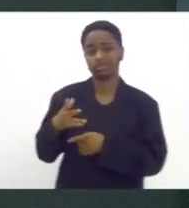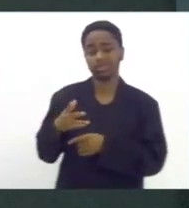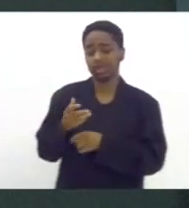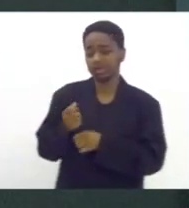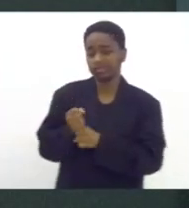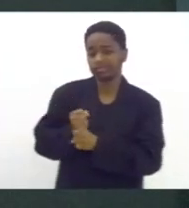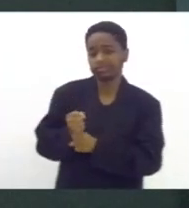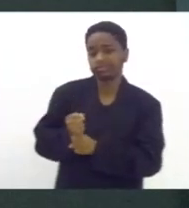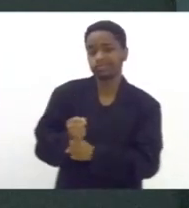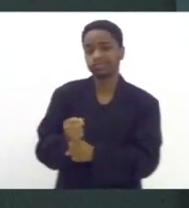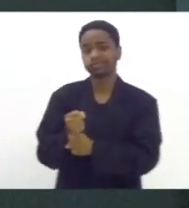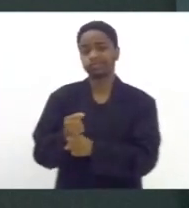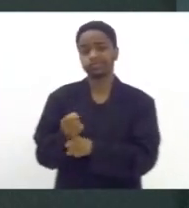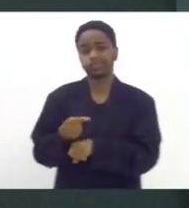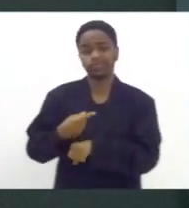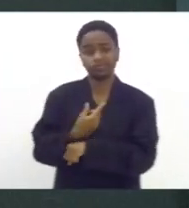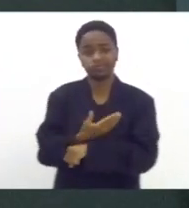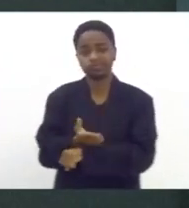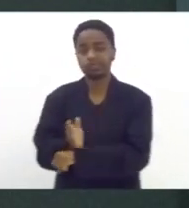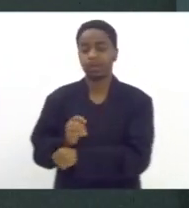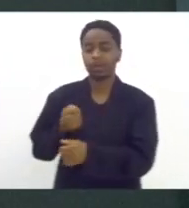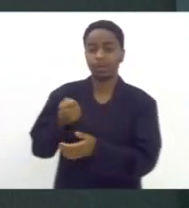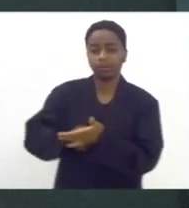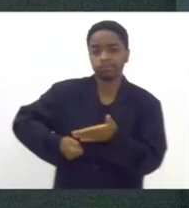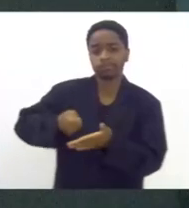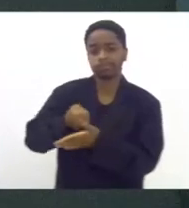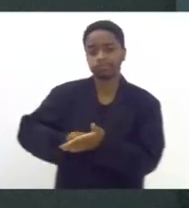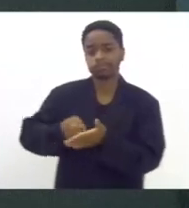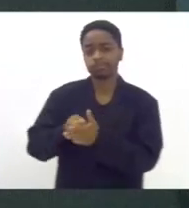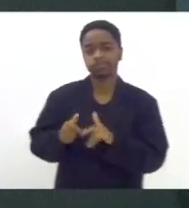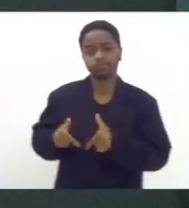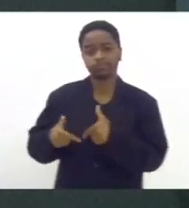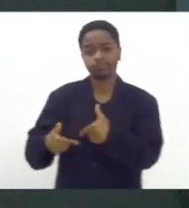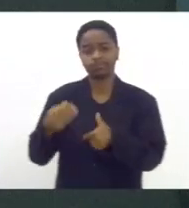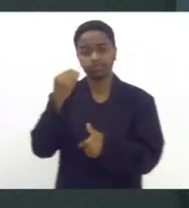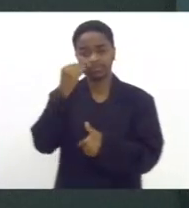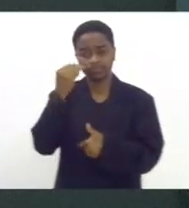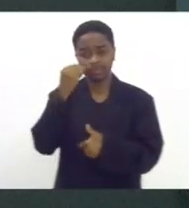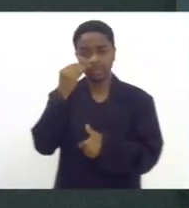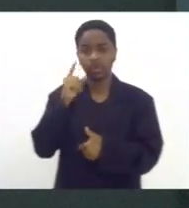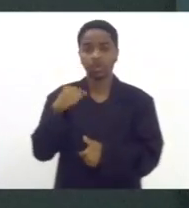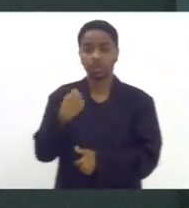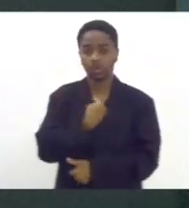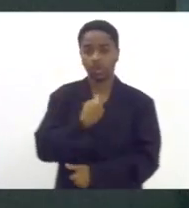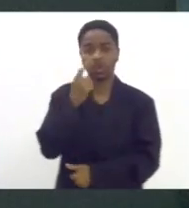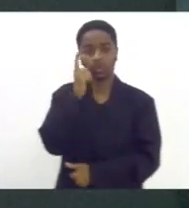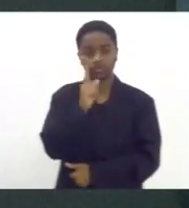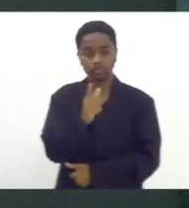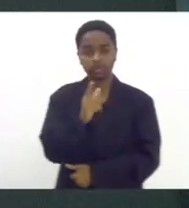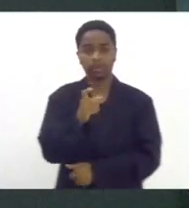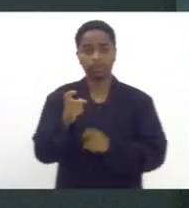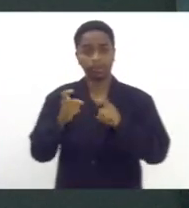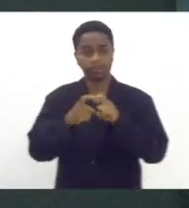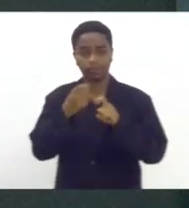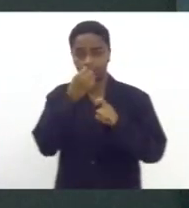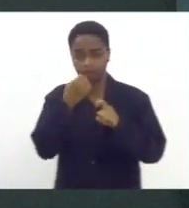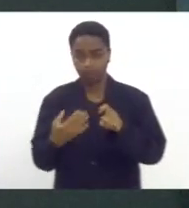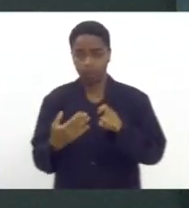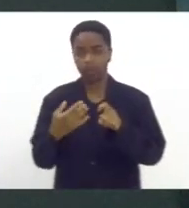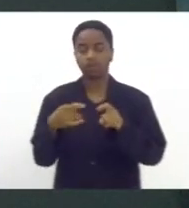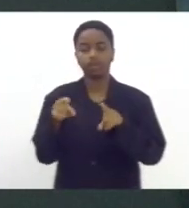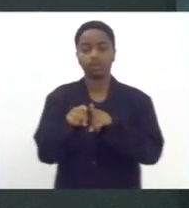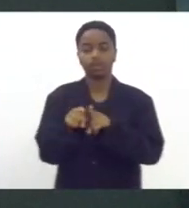busca de de muita insistência e de muita luta a gente conseguiu um bom médico esse médico nos